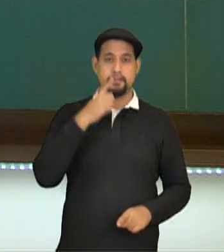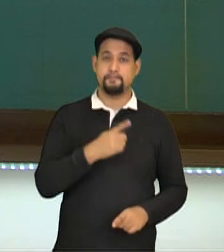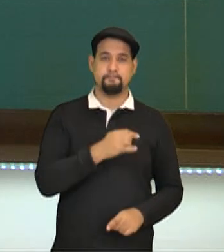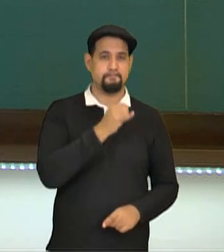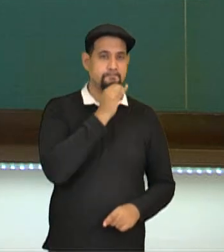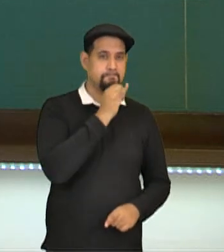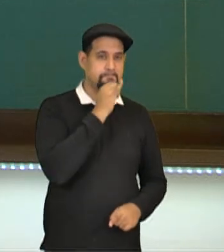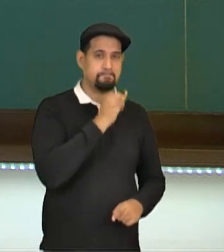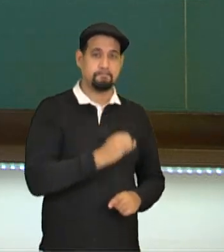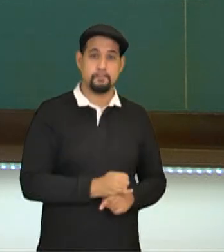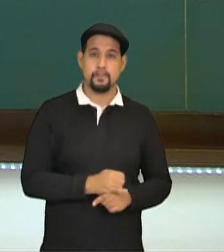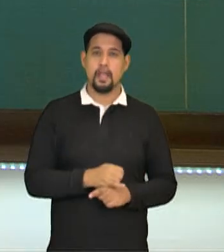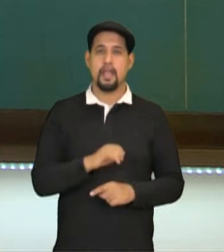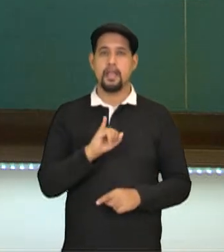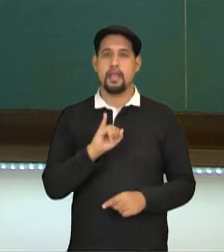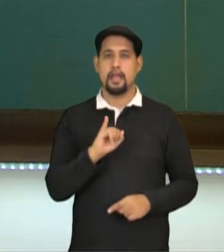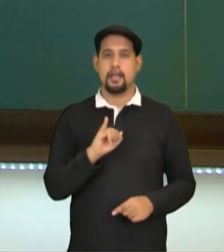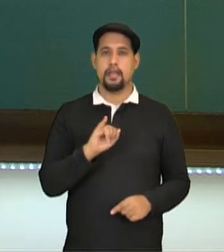exemplo, a yoga.